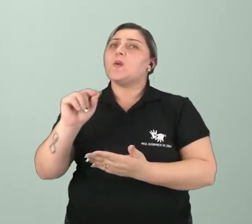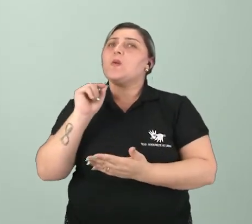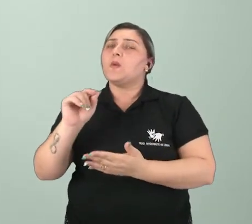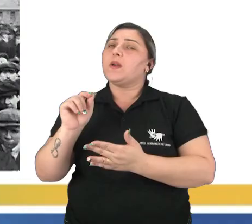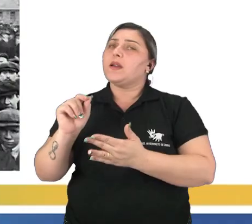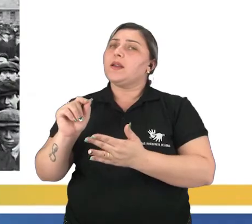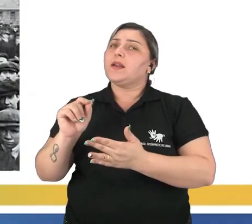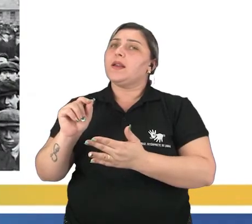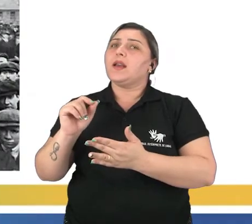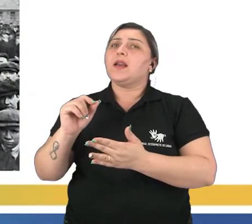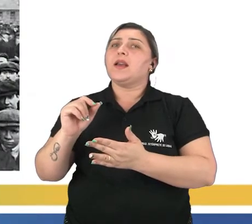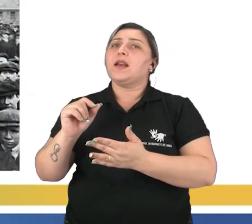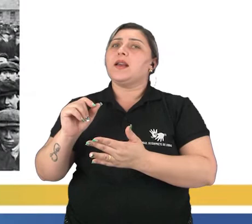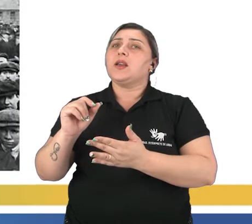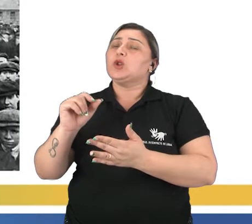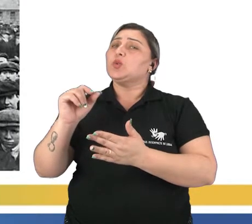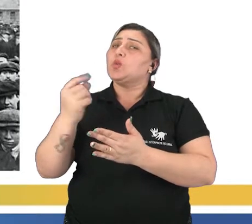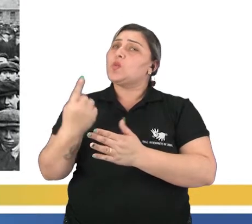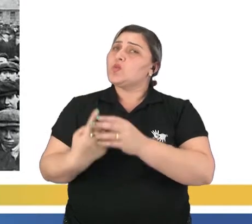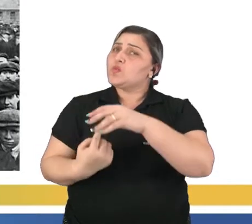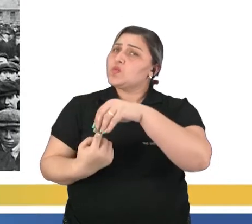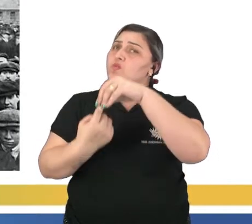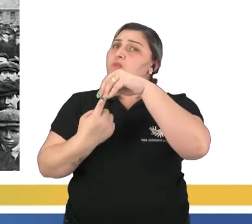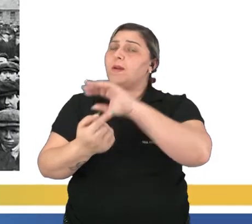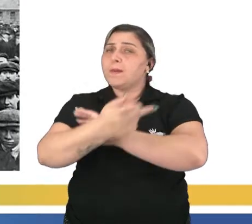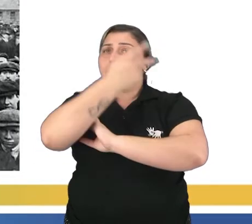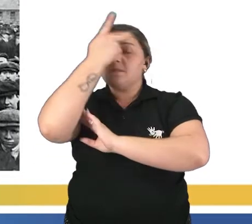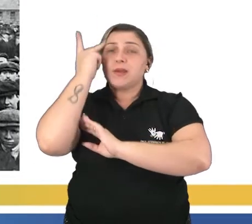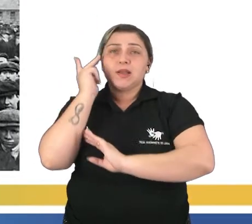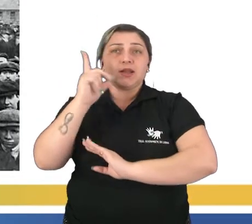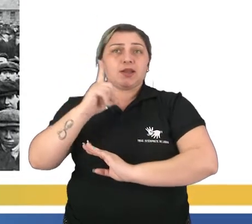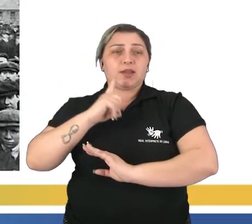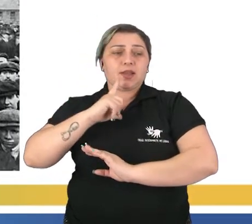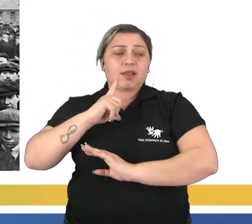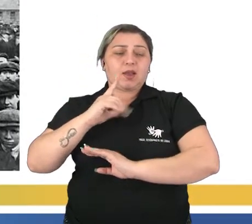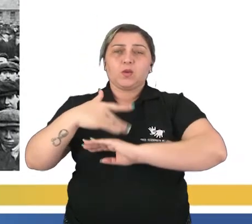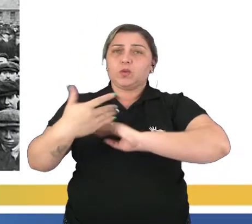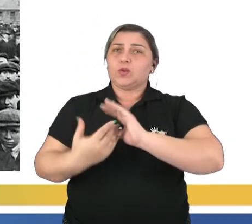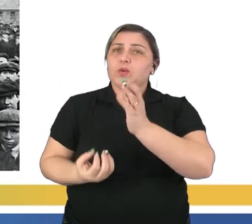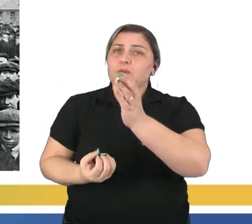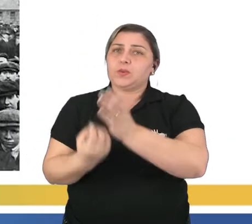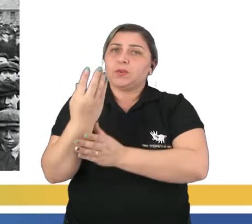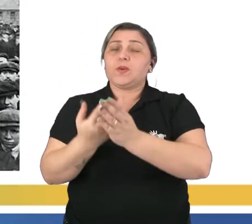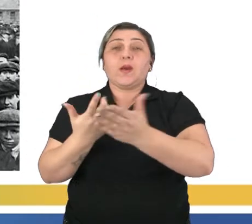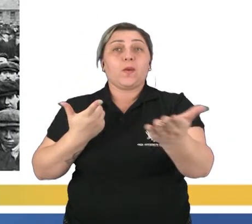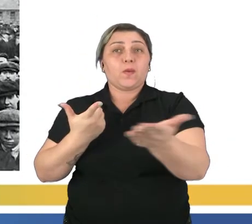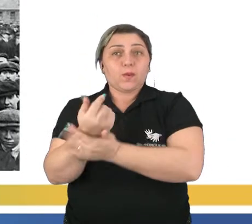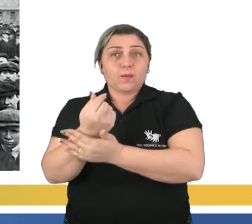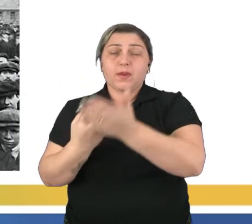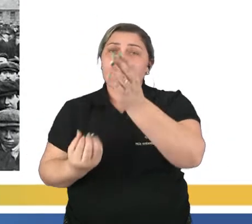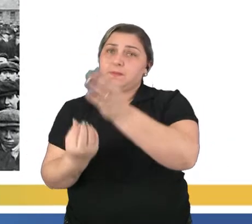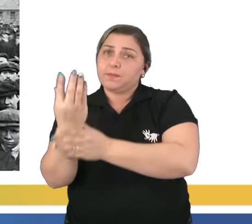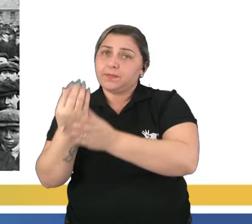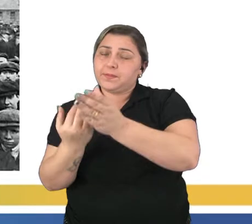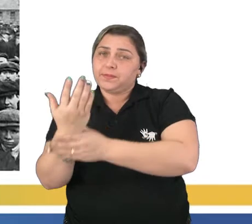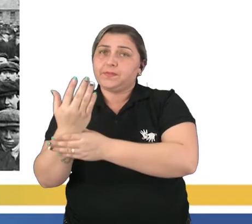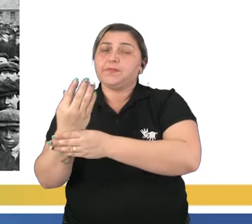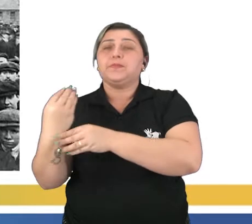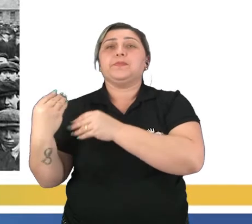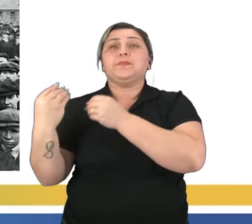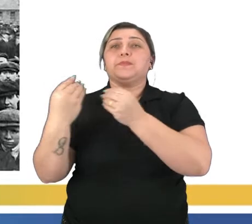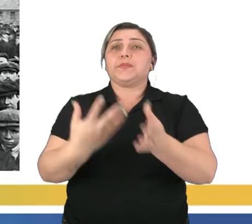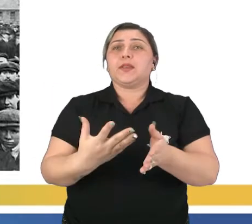vai deter todo o processo de produção, então vai comprar esse processo de produção e passar